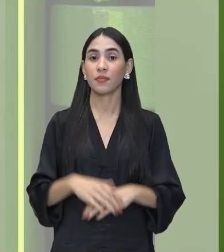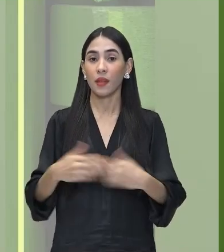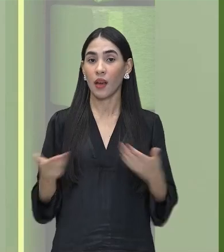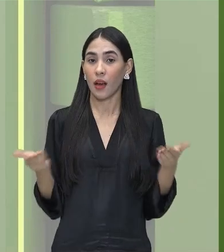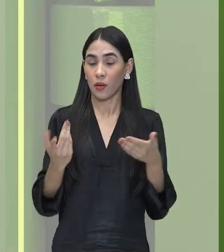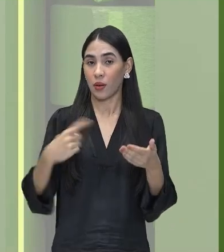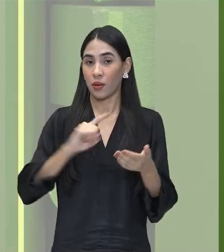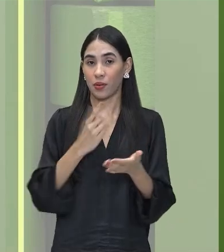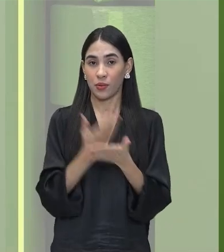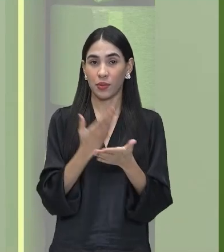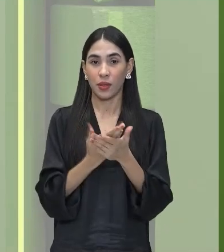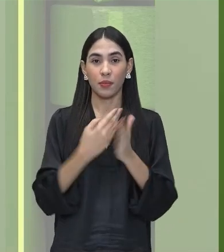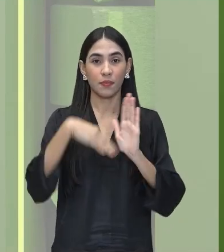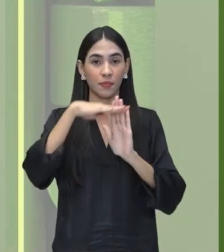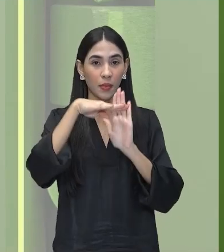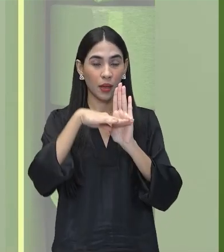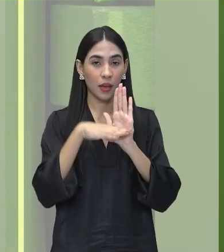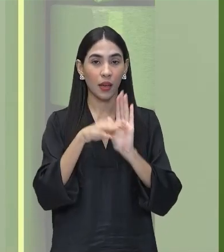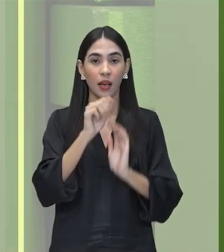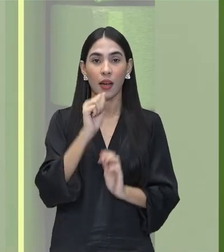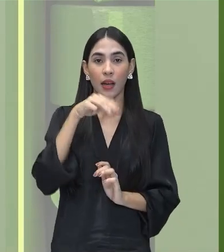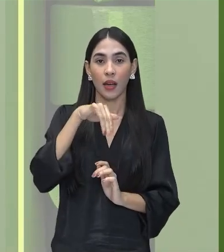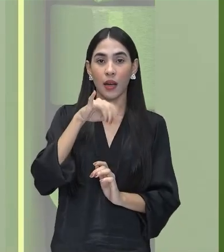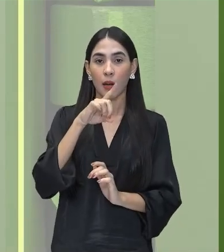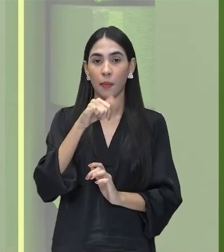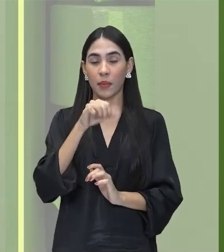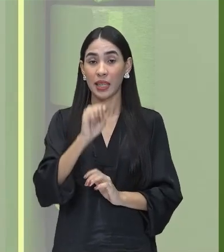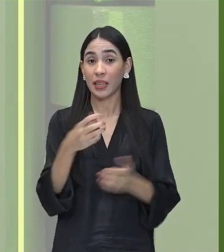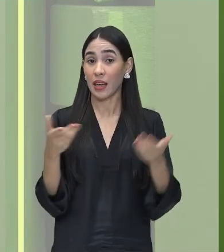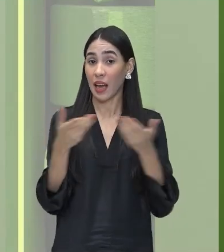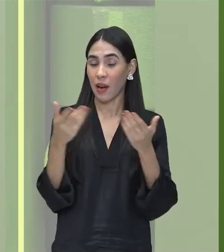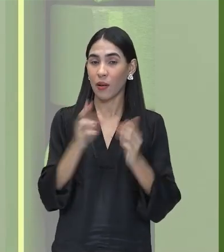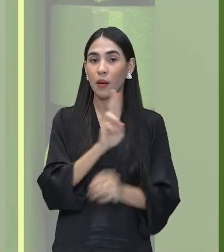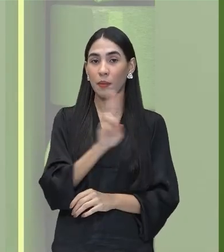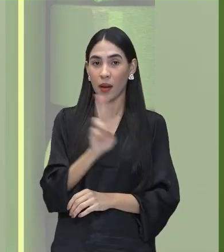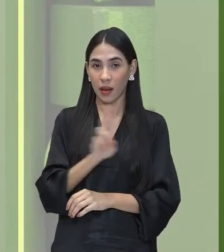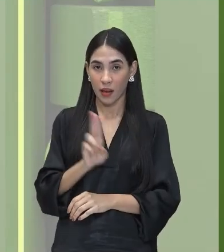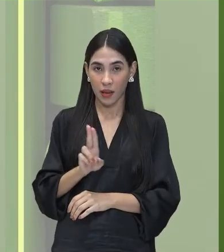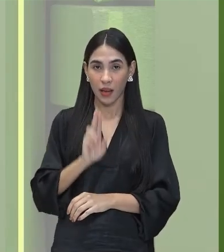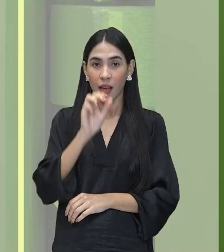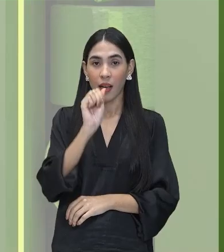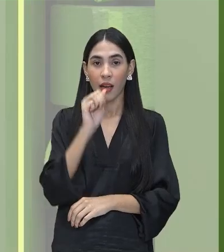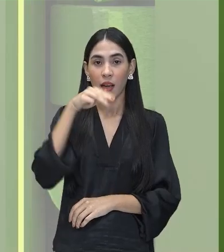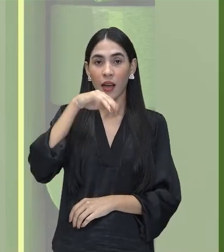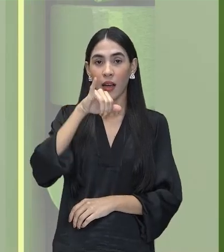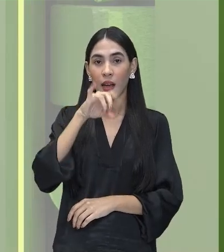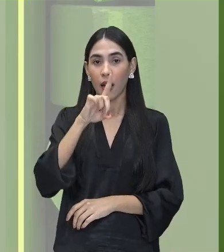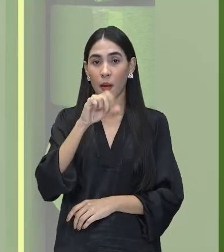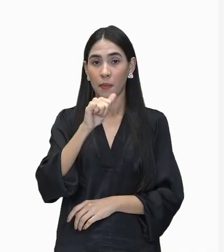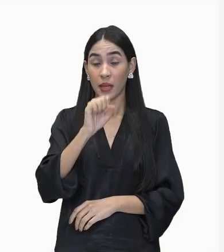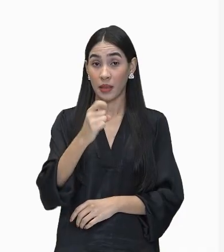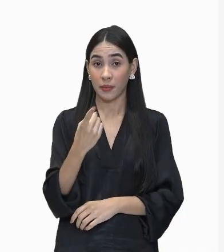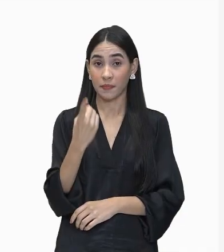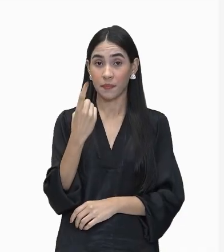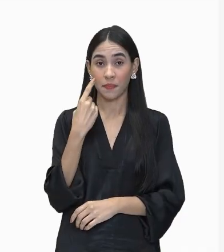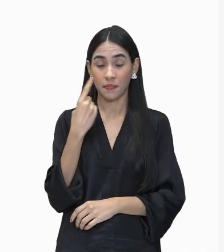a classificação das amidas, vamos ver a nomenclatura das amidas. Observem aqui nessa